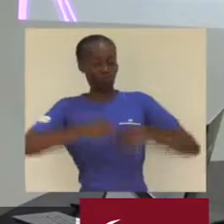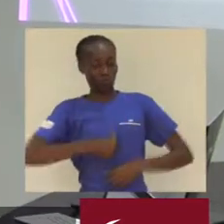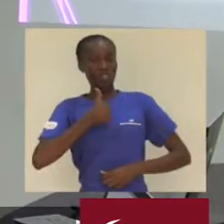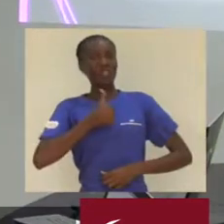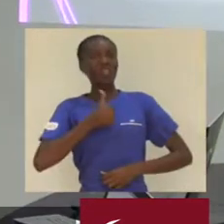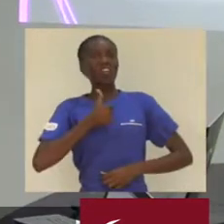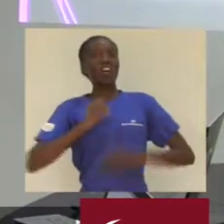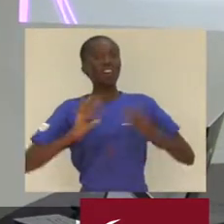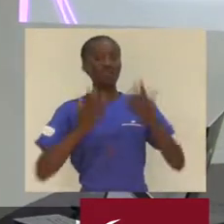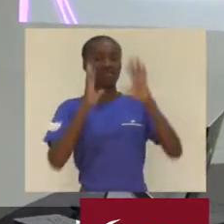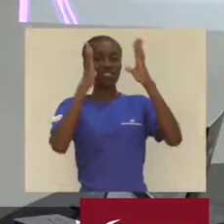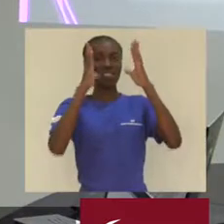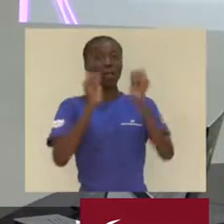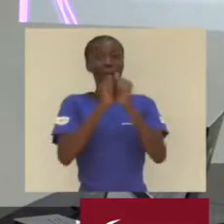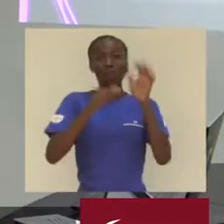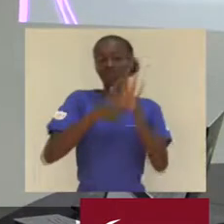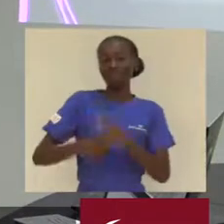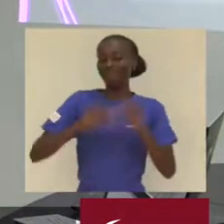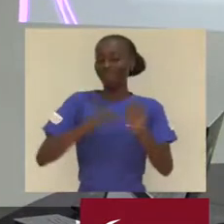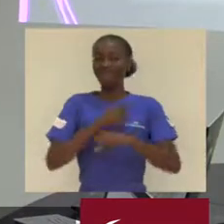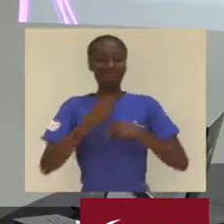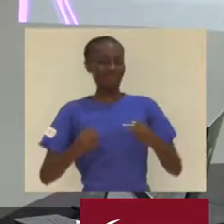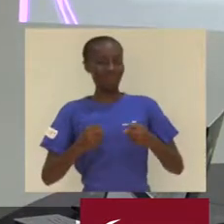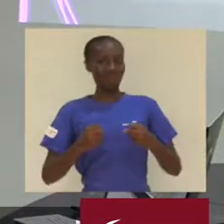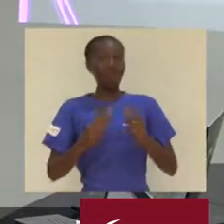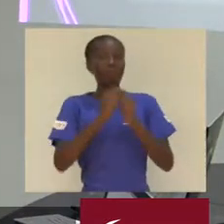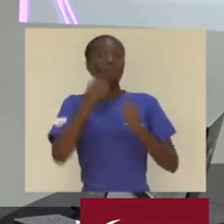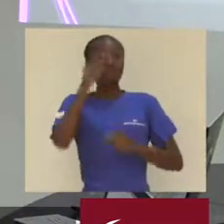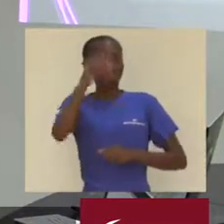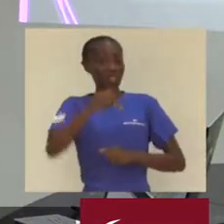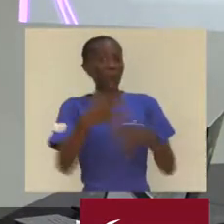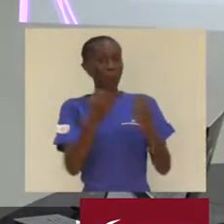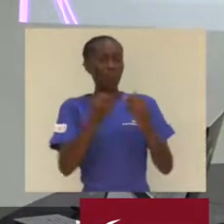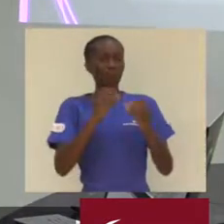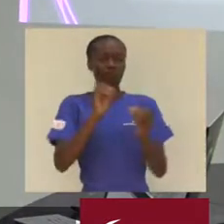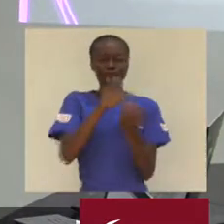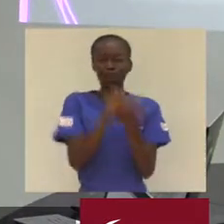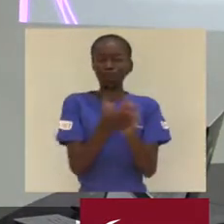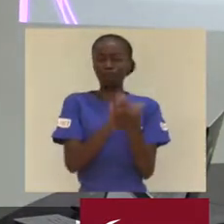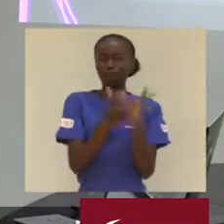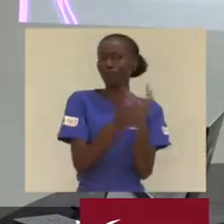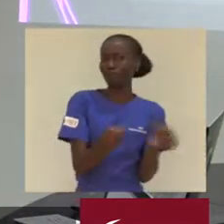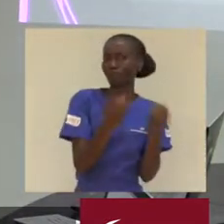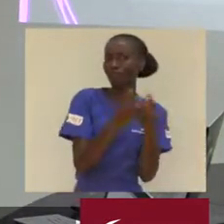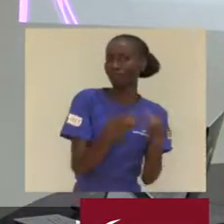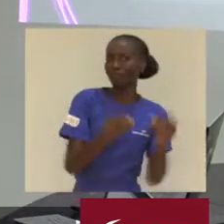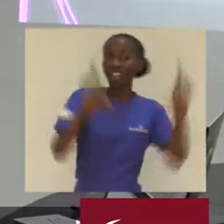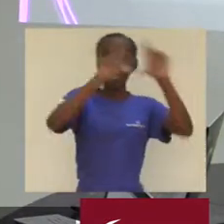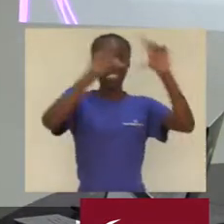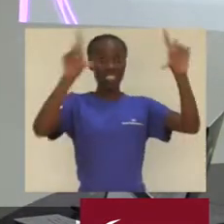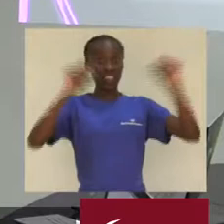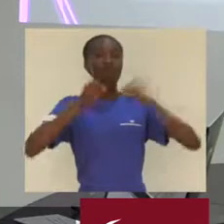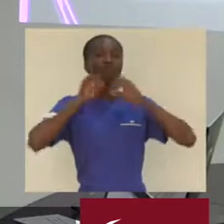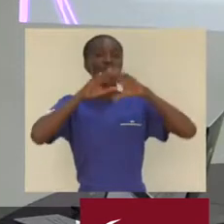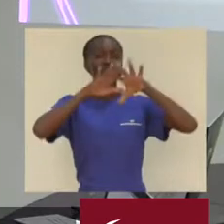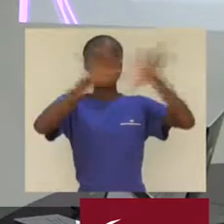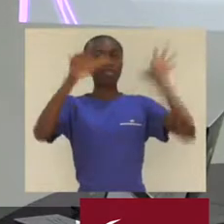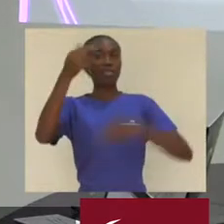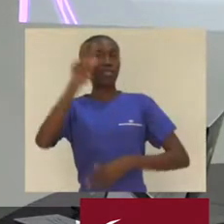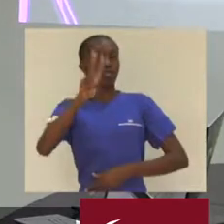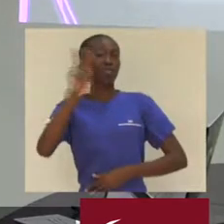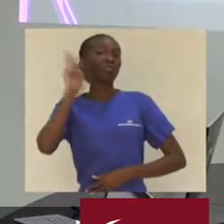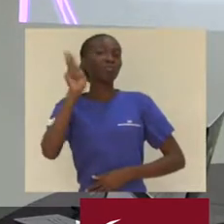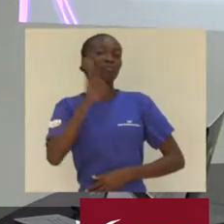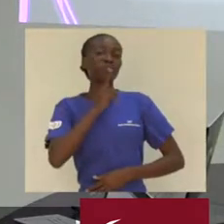construção de sua carreira. Longe de preconceitos e julgamentos, aqui, ela poderá produzir as suas matérias por si só e publicá-las numa